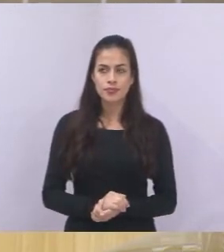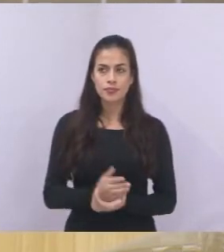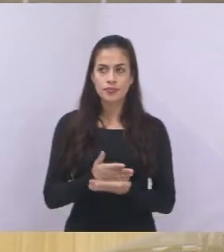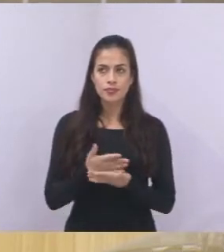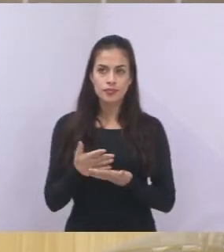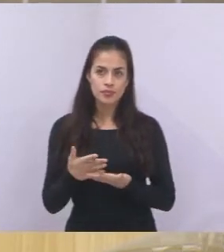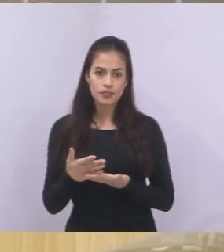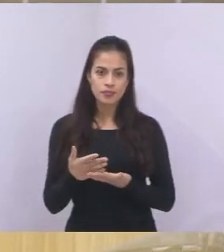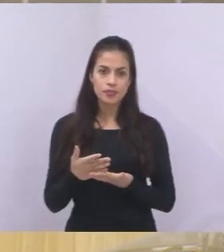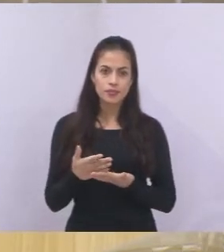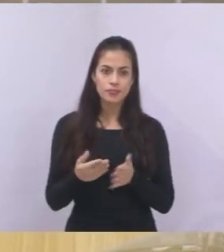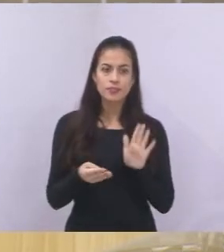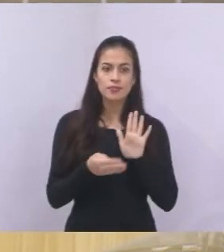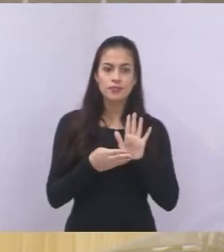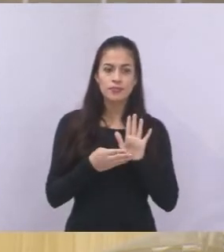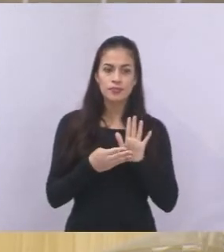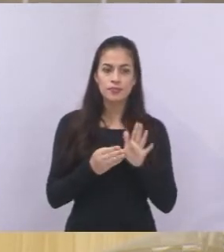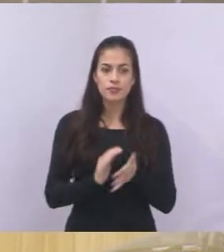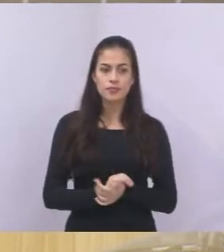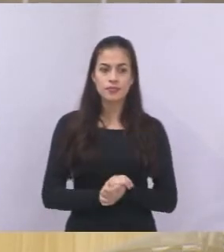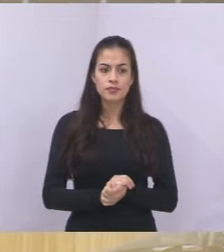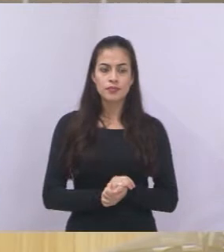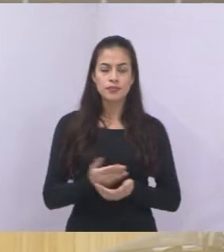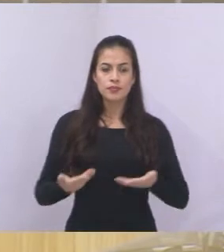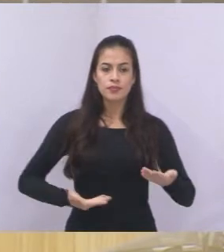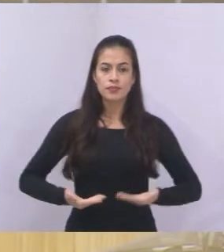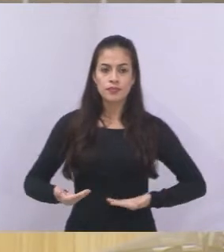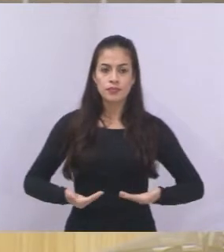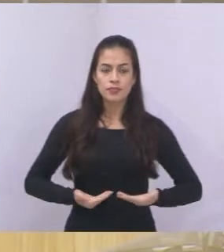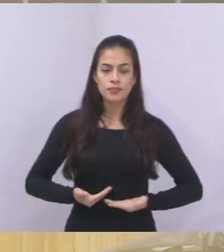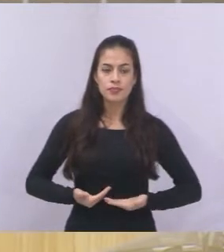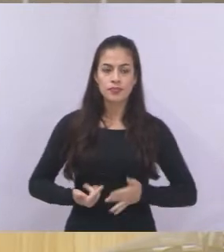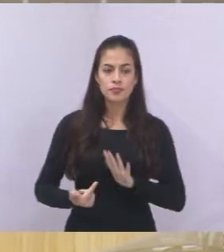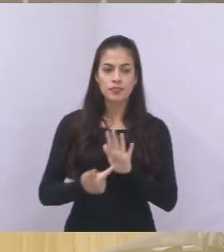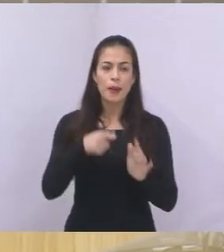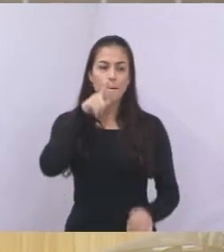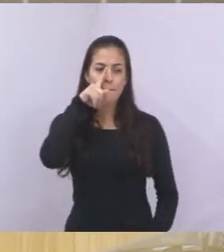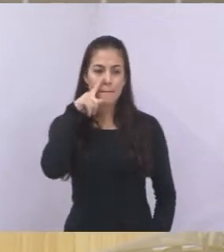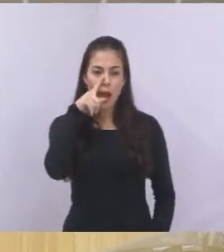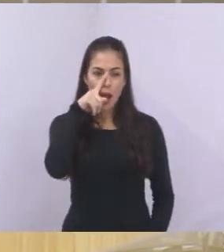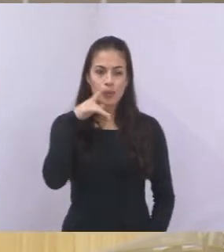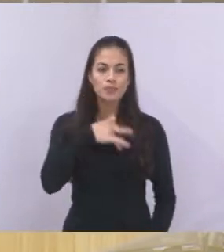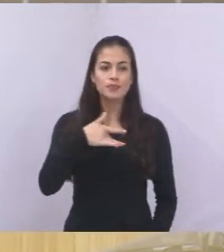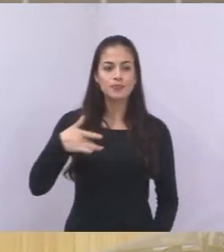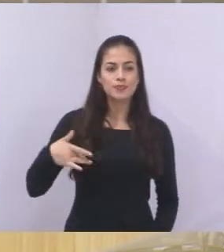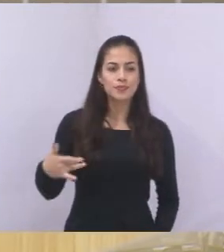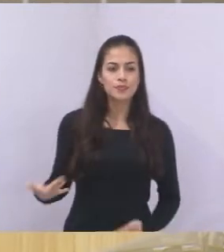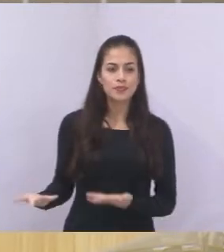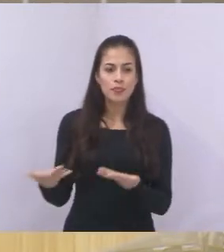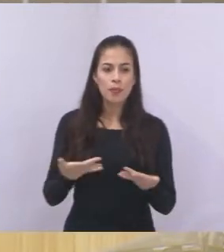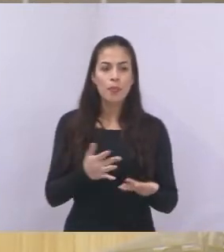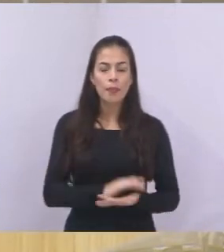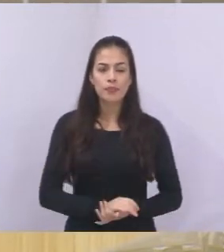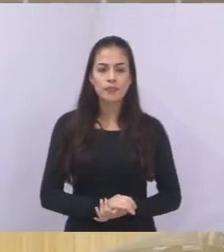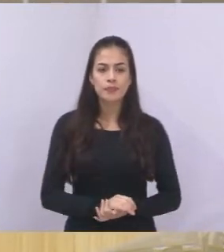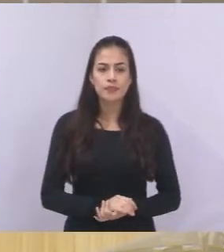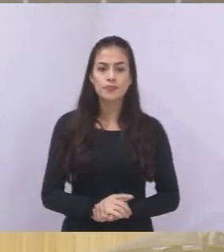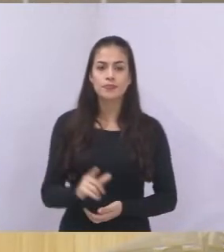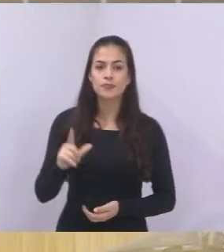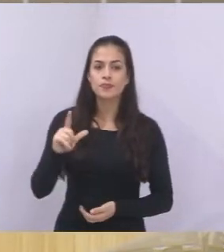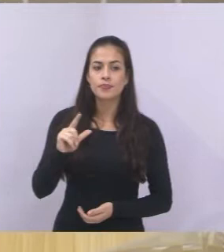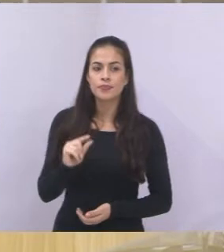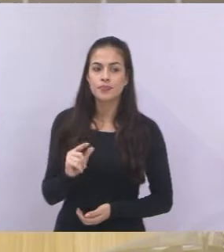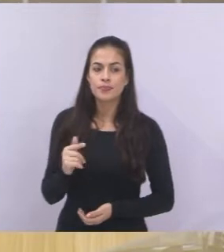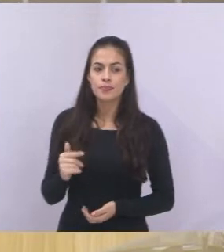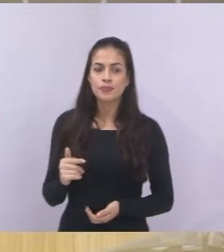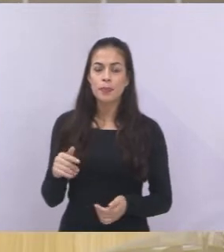inicialmente proposta para os servidores que trabalham expostos a agentes nocivos à saúde, assim como a pontuação também menor para os que a